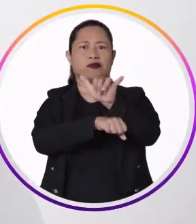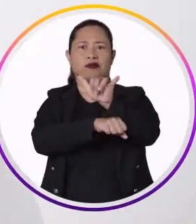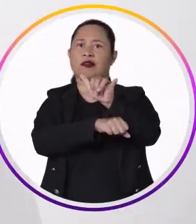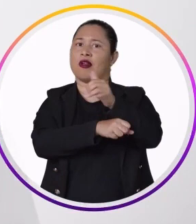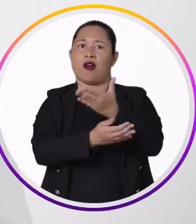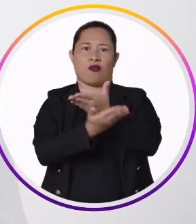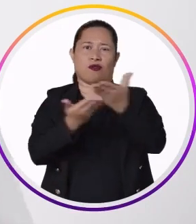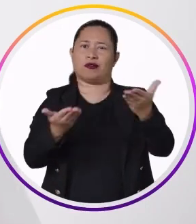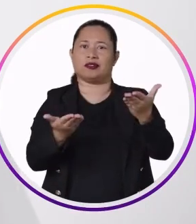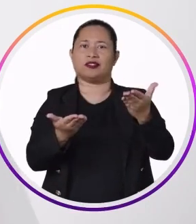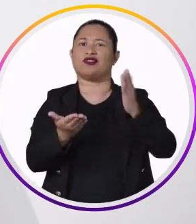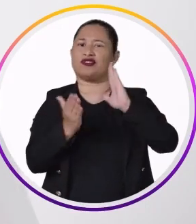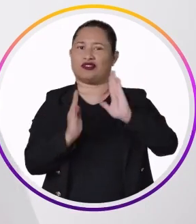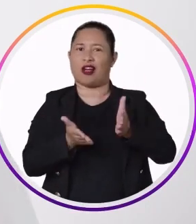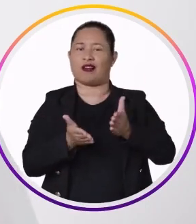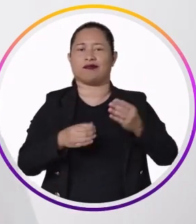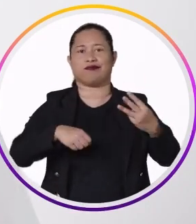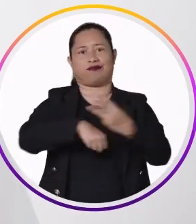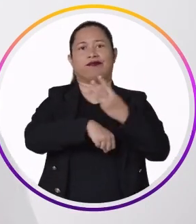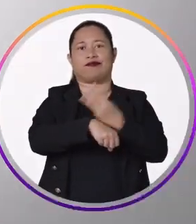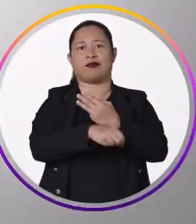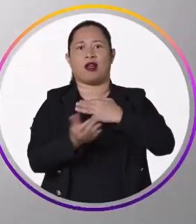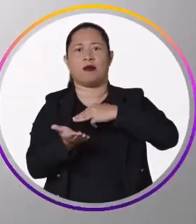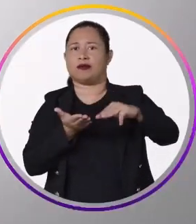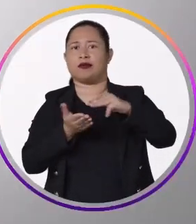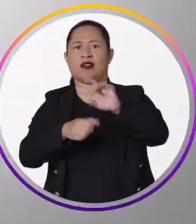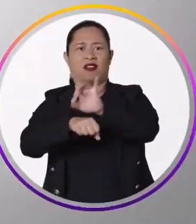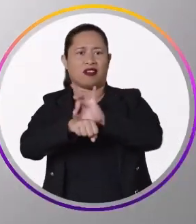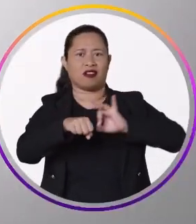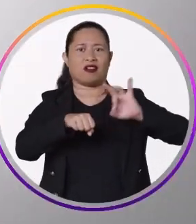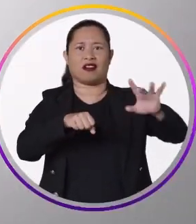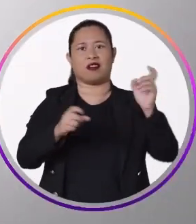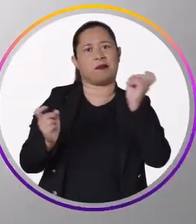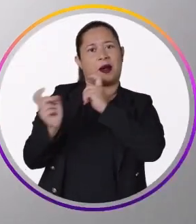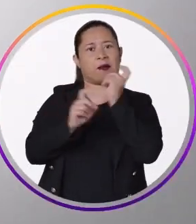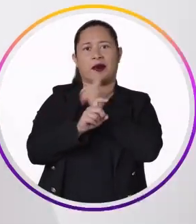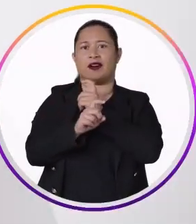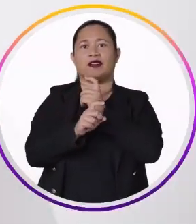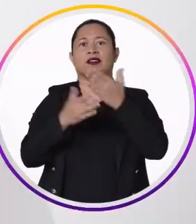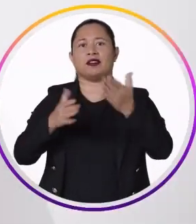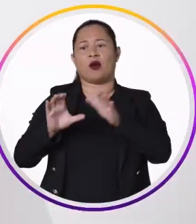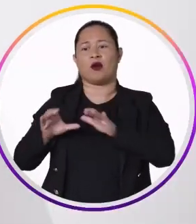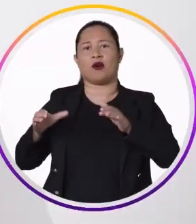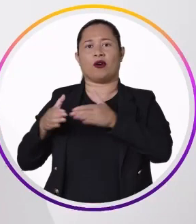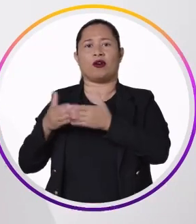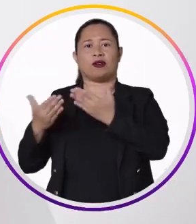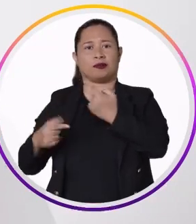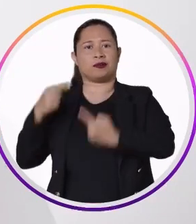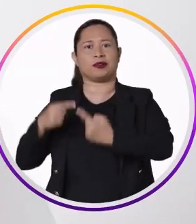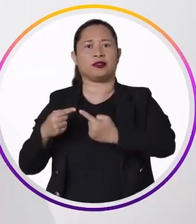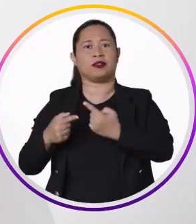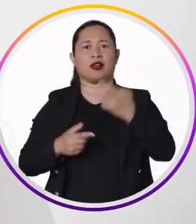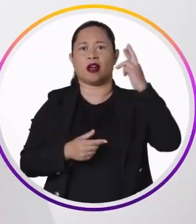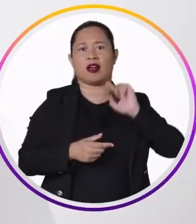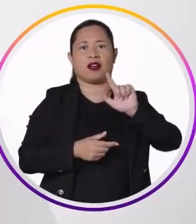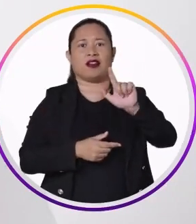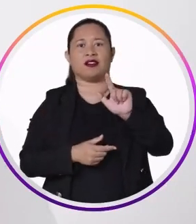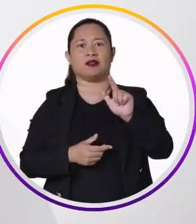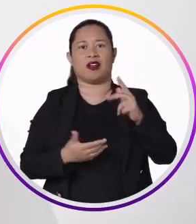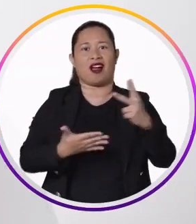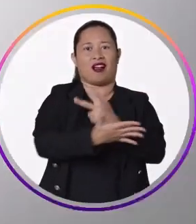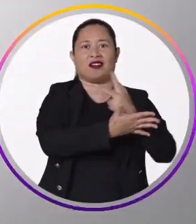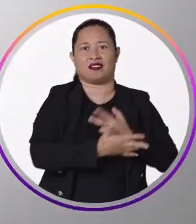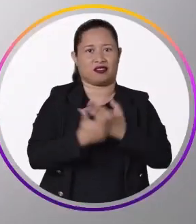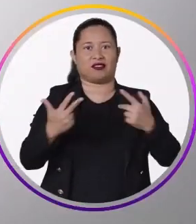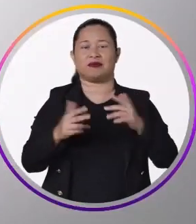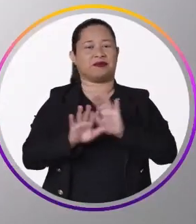enganar. Você já deve ter recebido no seu WhatsApp. Não compartilhe fake news. A campanha de Raquel não vai entrar nesse jogo